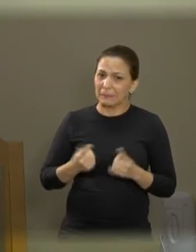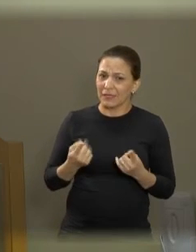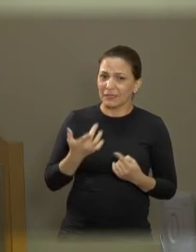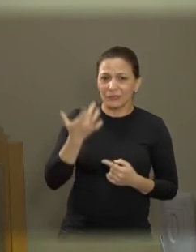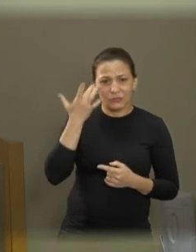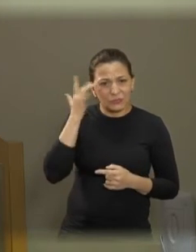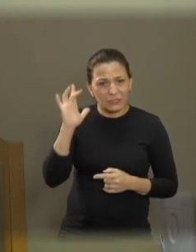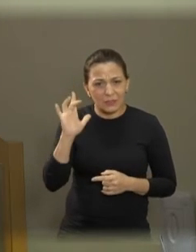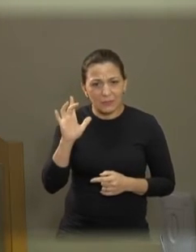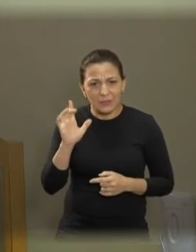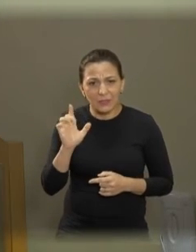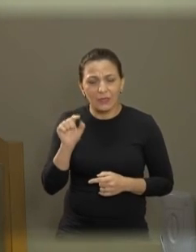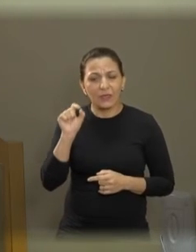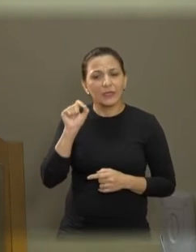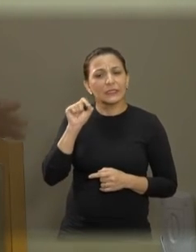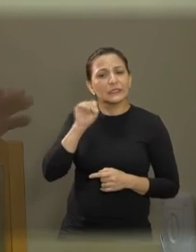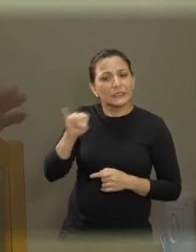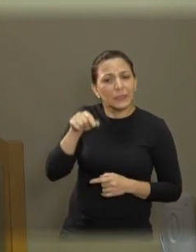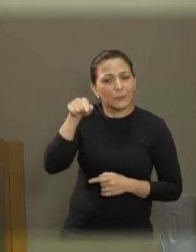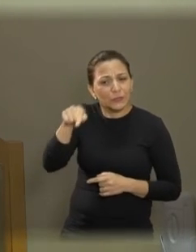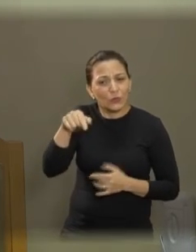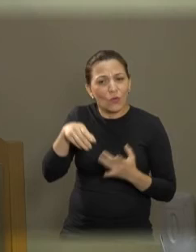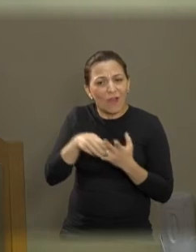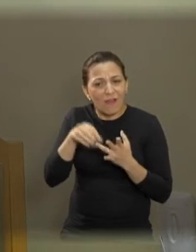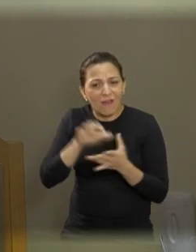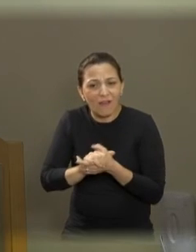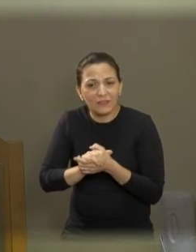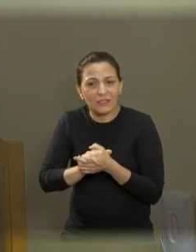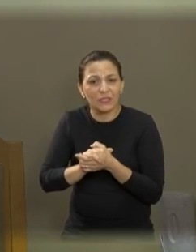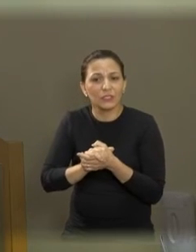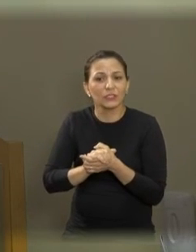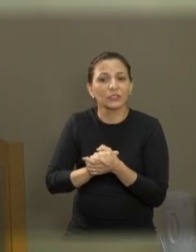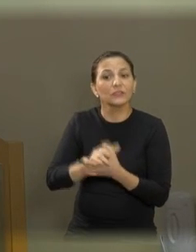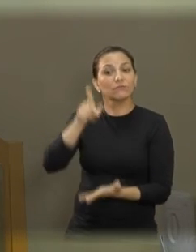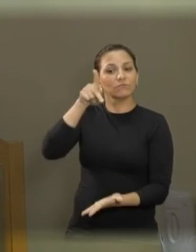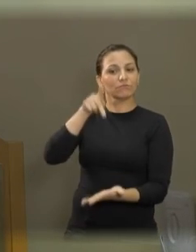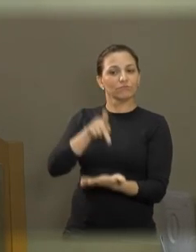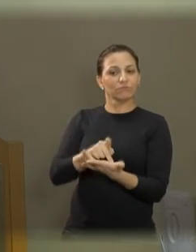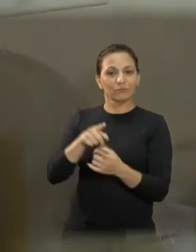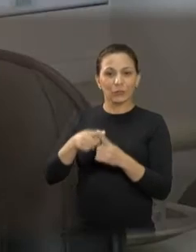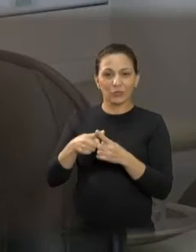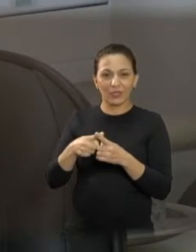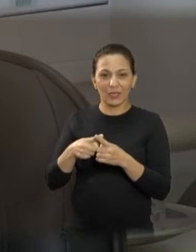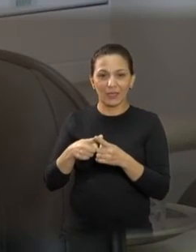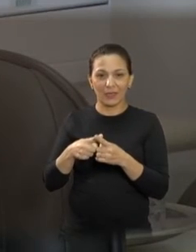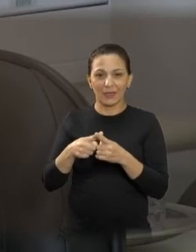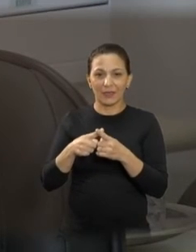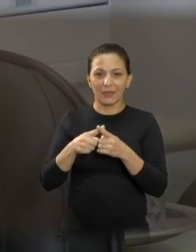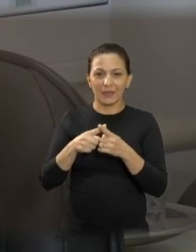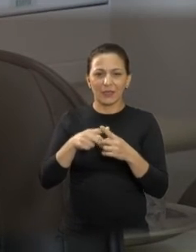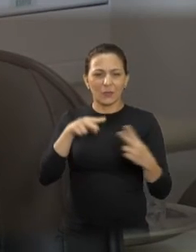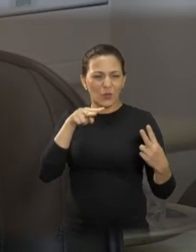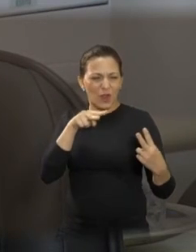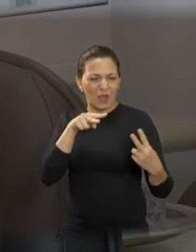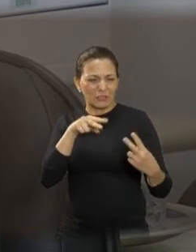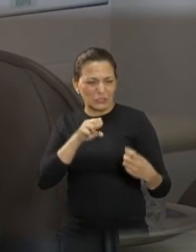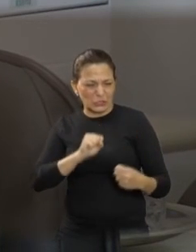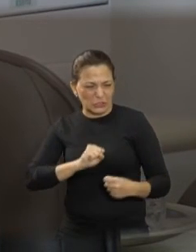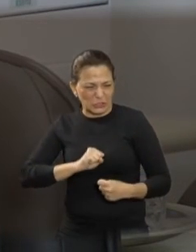era a mulher que eu tinha casado. Por que eu estou dizendo isso? Porque ela olhava para mim com ódio.